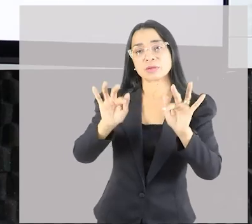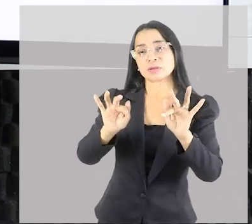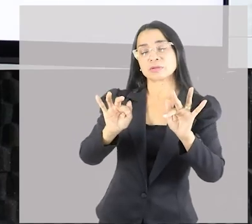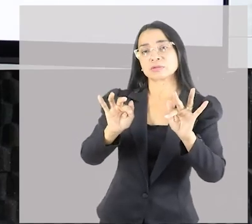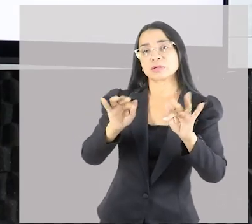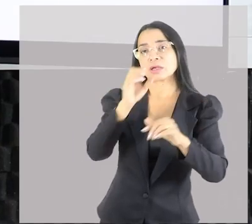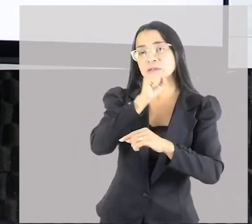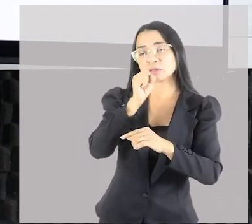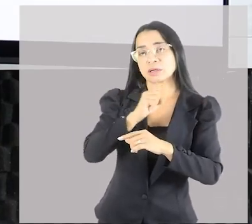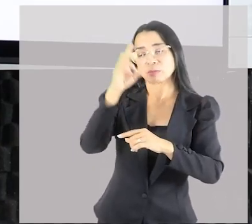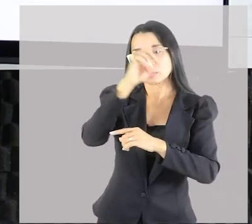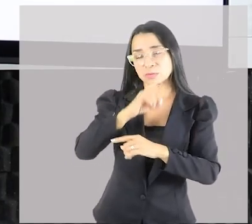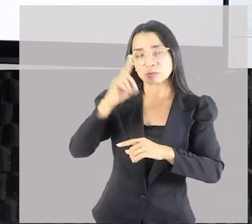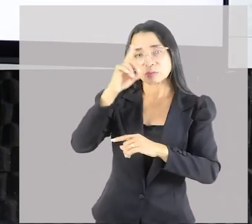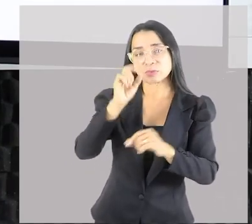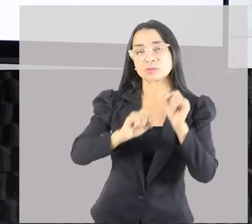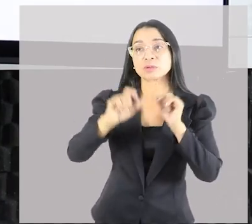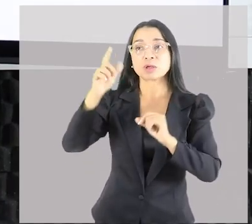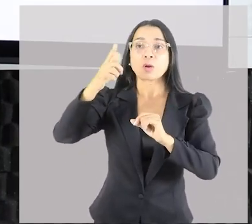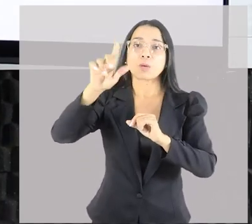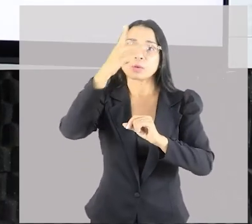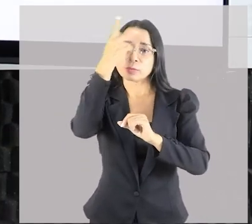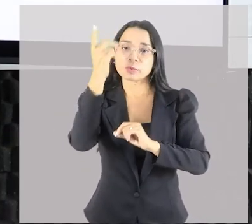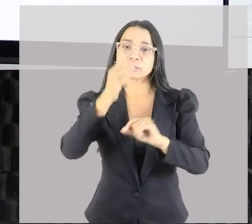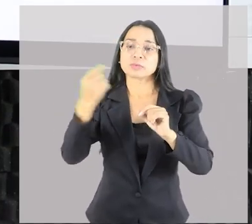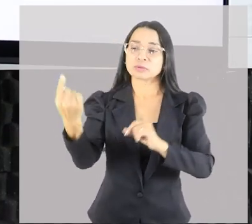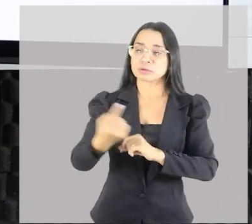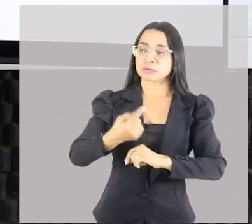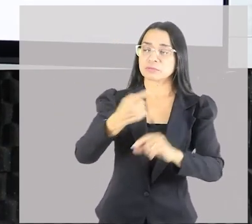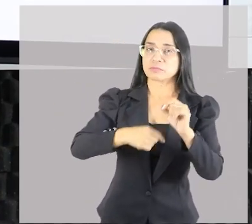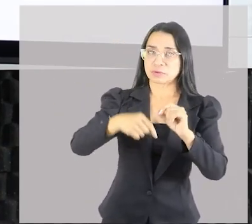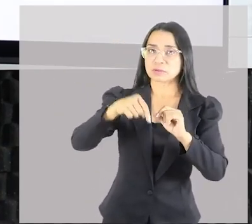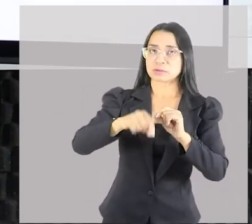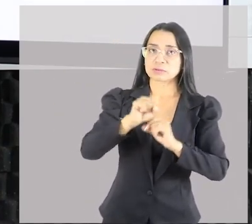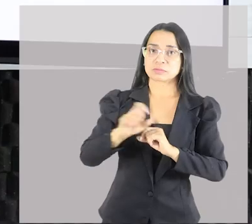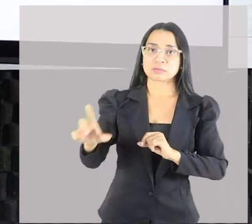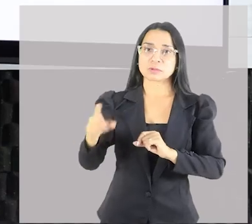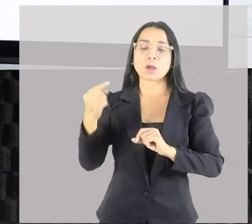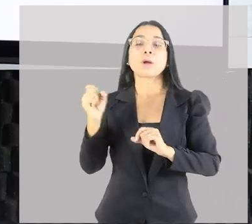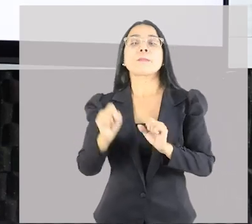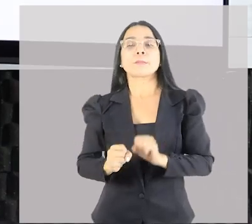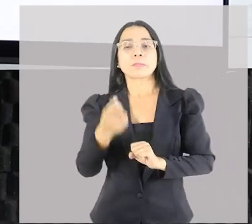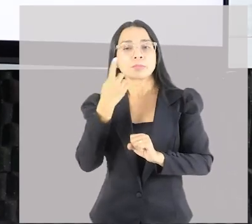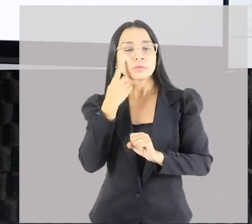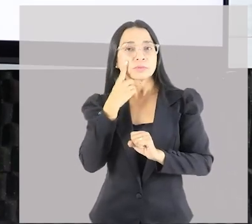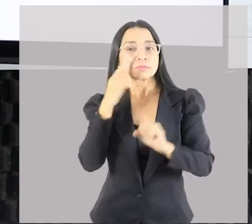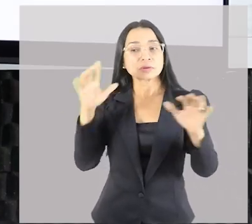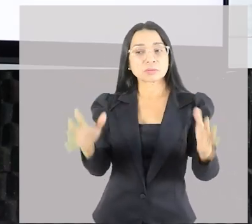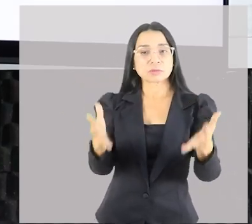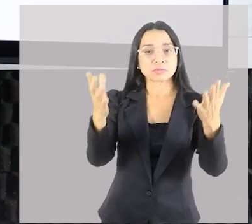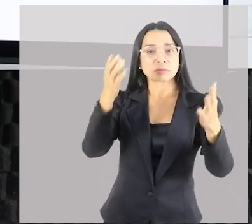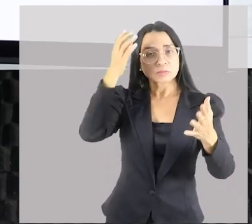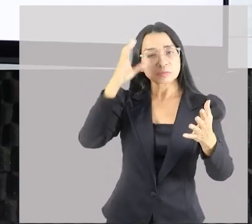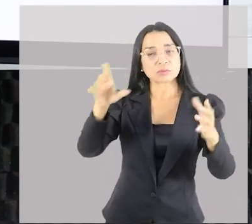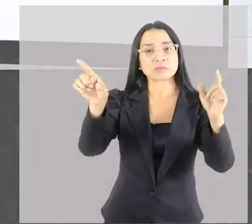para que outras pessoas que vêm nesse período de alta estação, julho aqui em São Luís, possam ver essa manifestação cultural também.